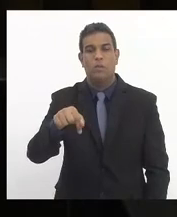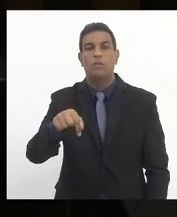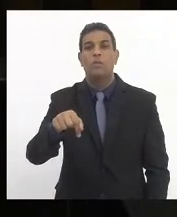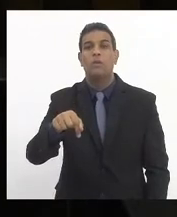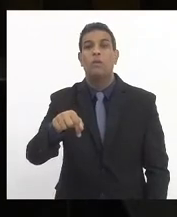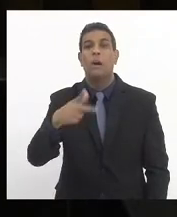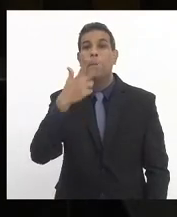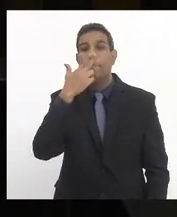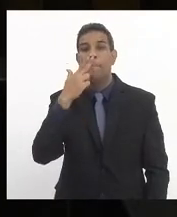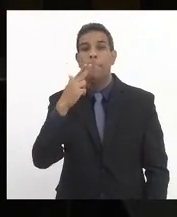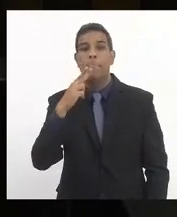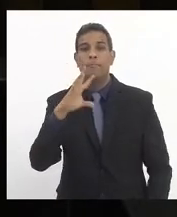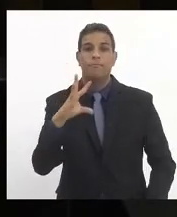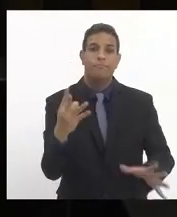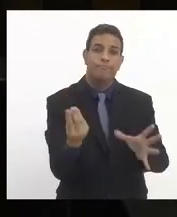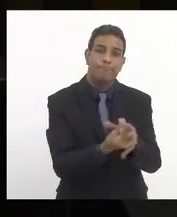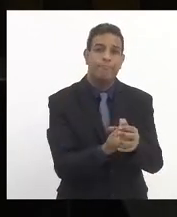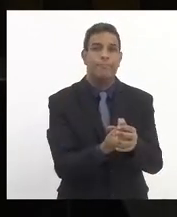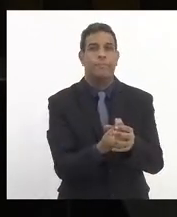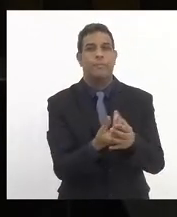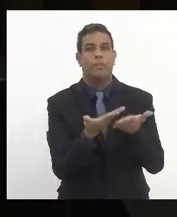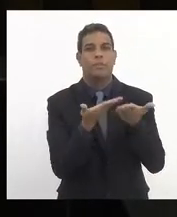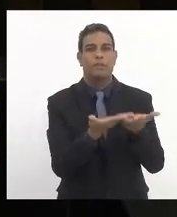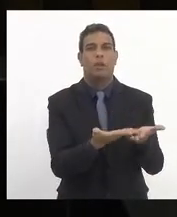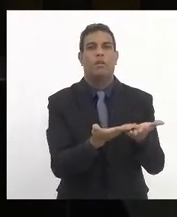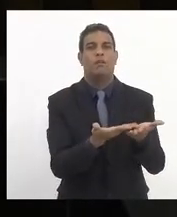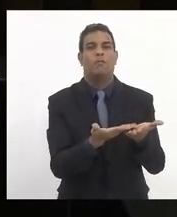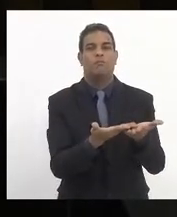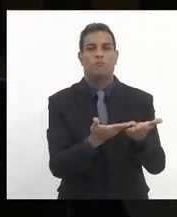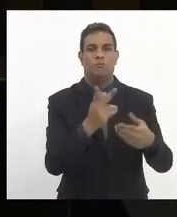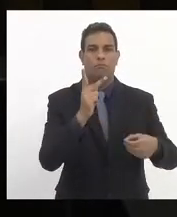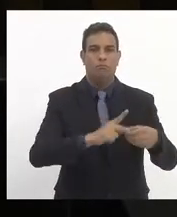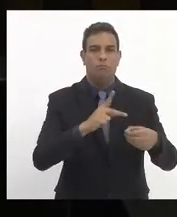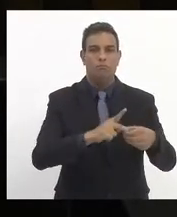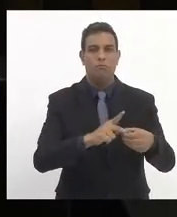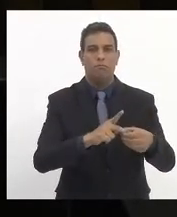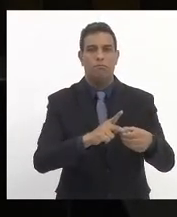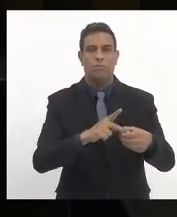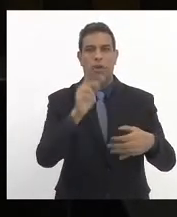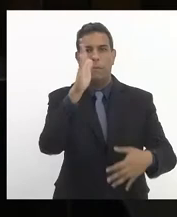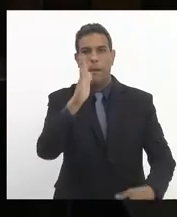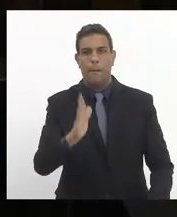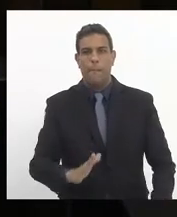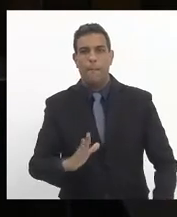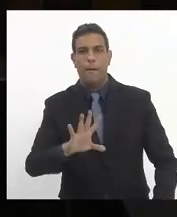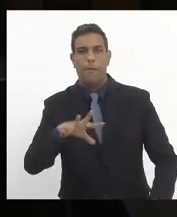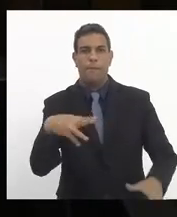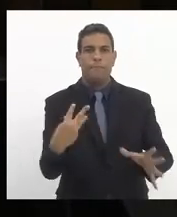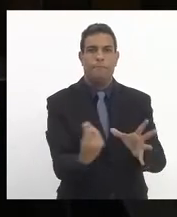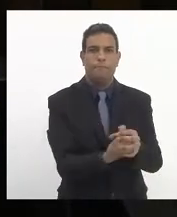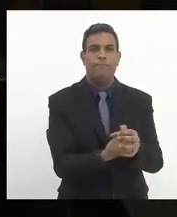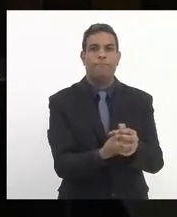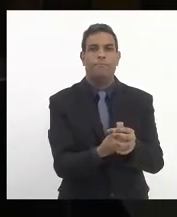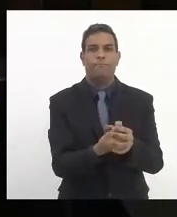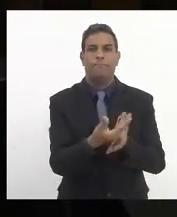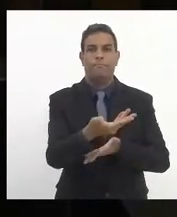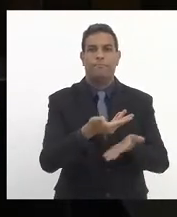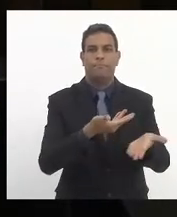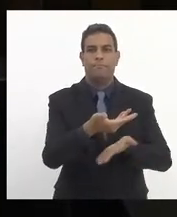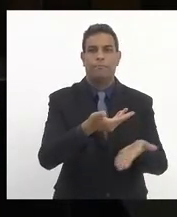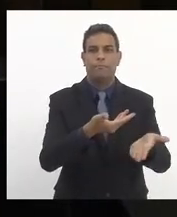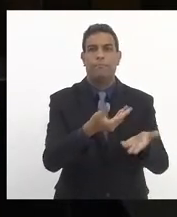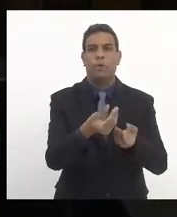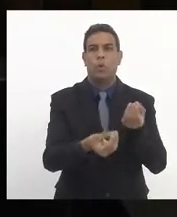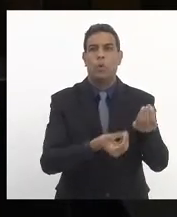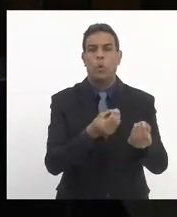é parceiro desse empreendimento e não tratado a pão e água. E